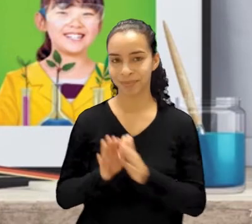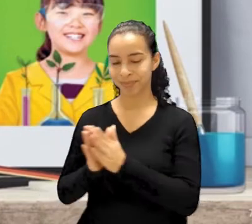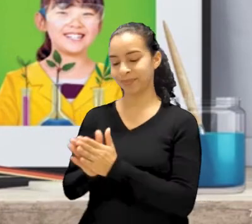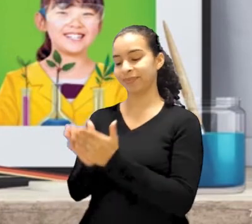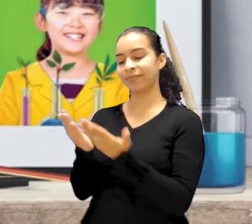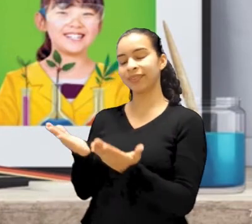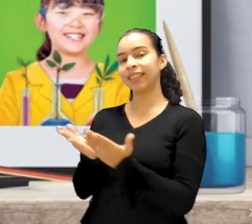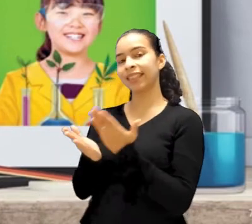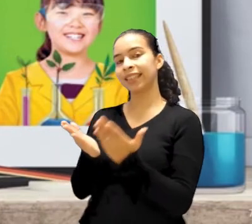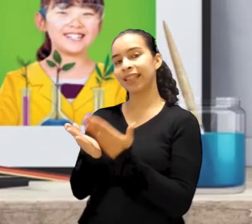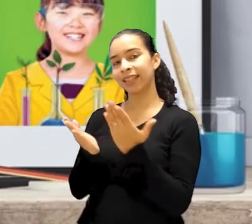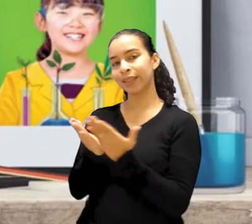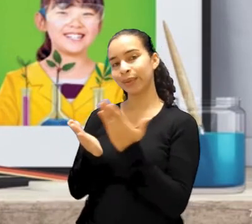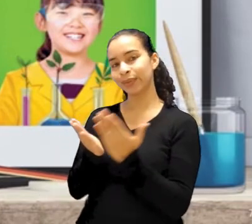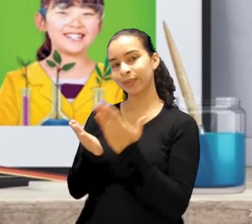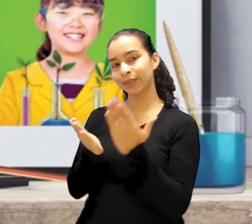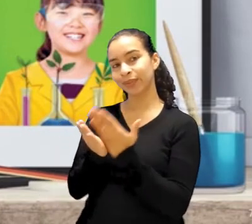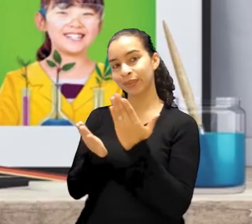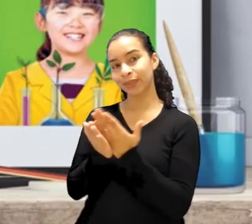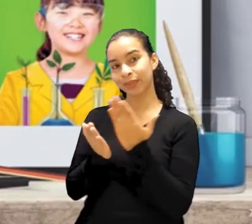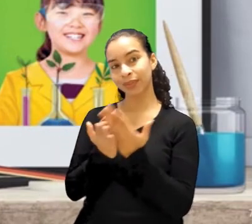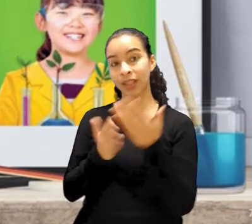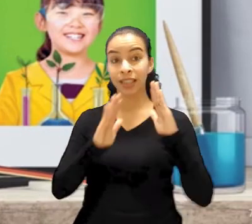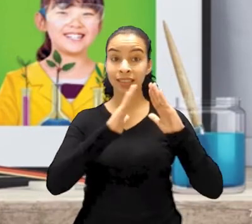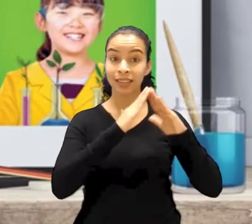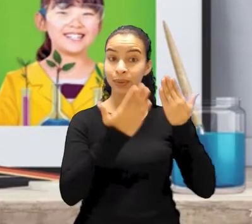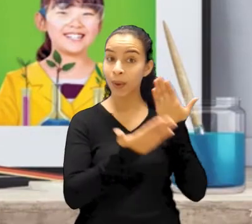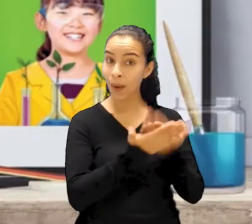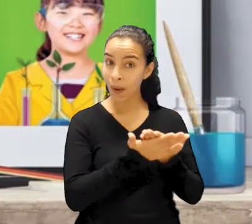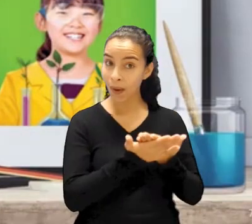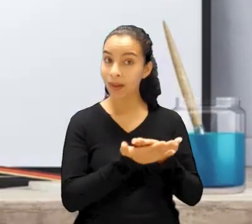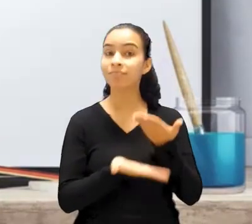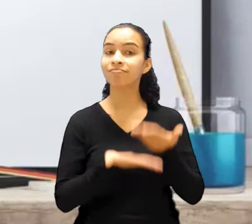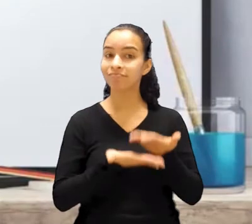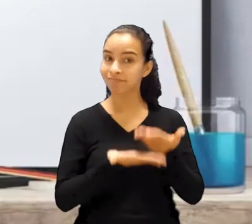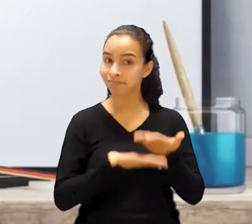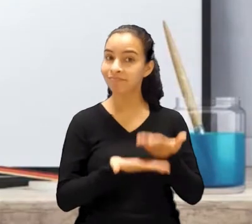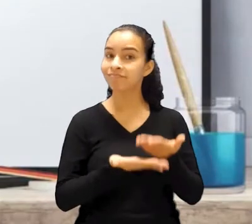didáticos que são utilizados aí na sala de aula.